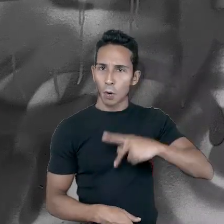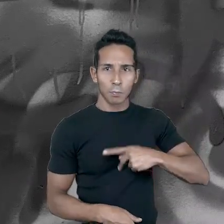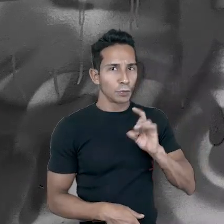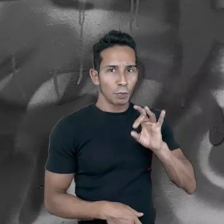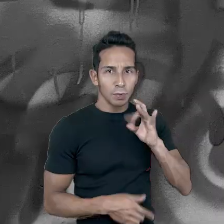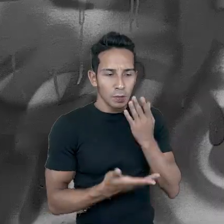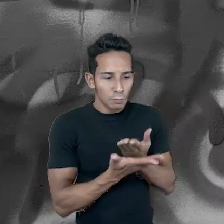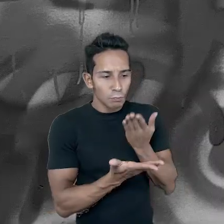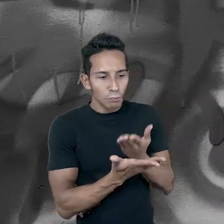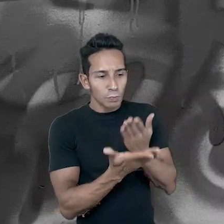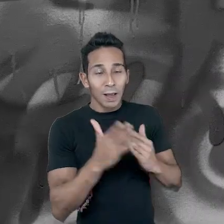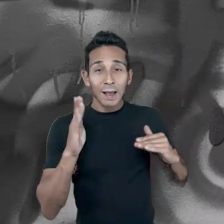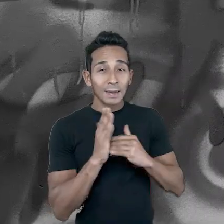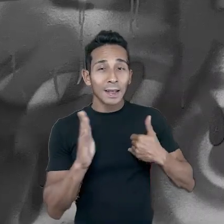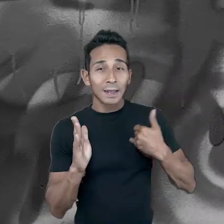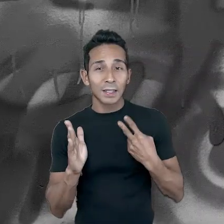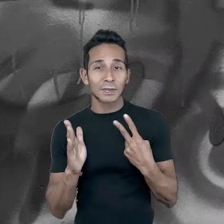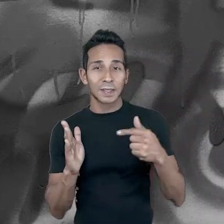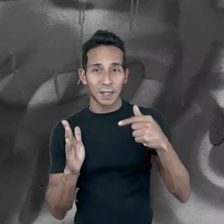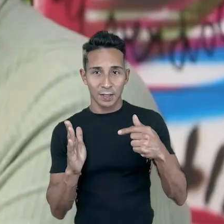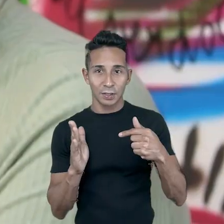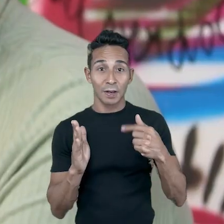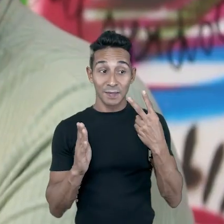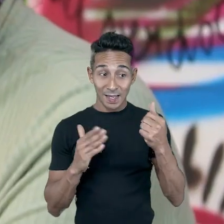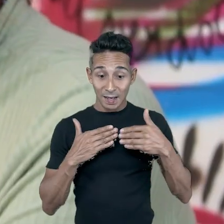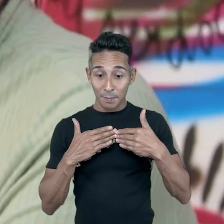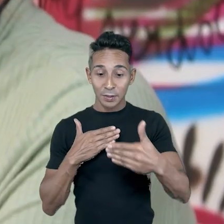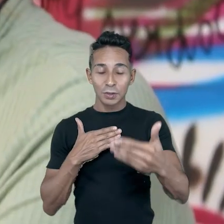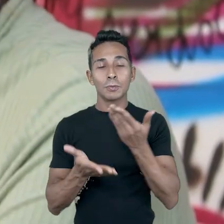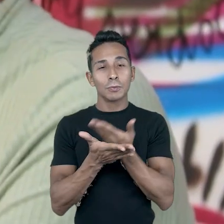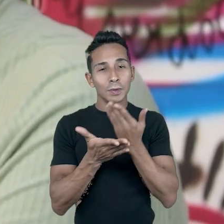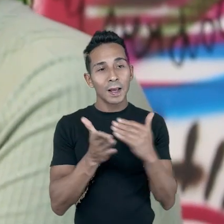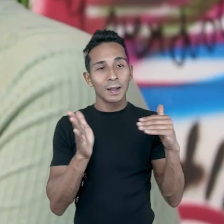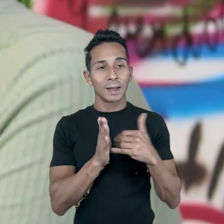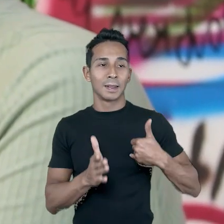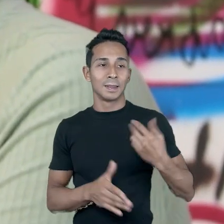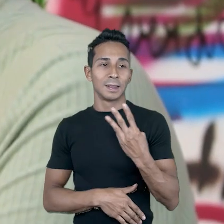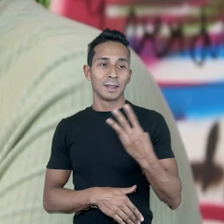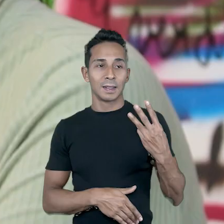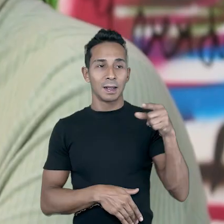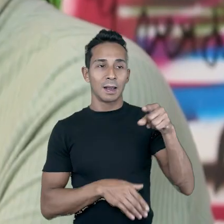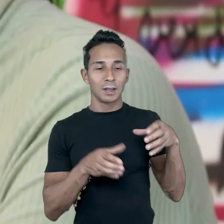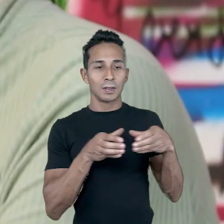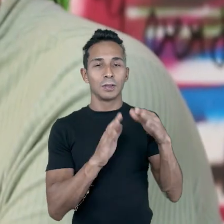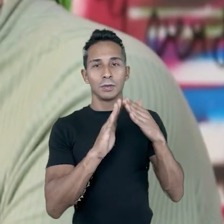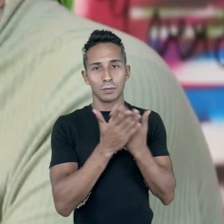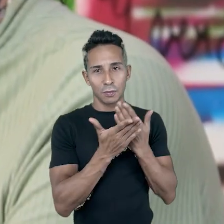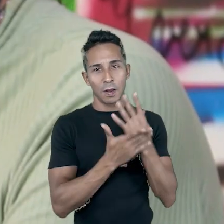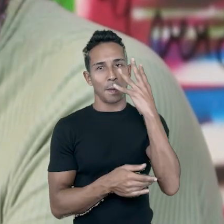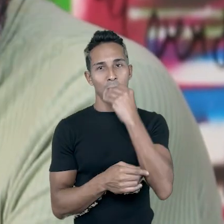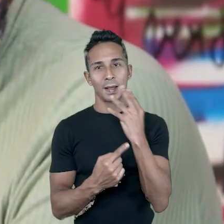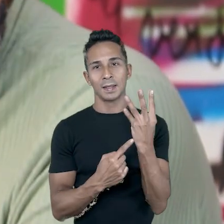tal. Aí fui autodidata até meus 27 por aí. Aí eu estudei dos 27 aos 33 lá